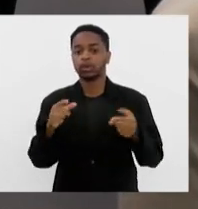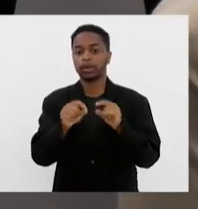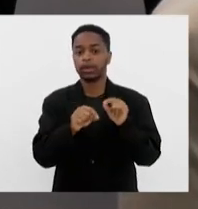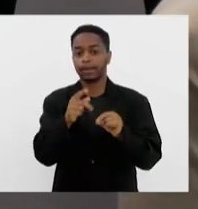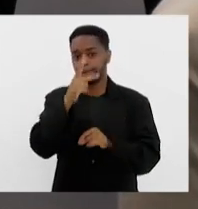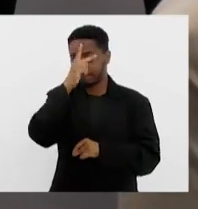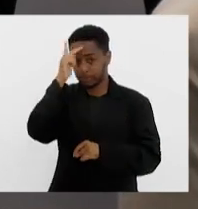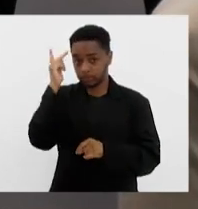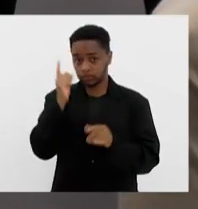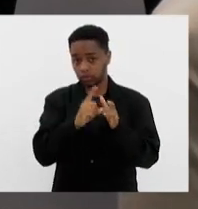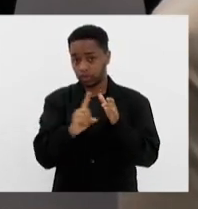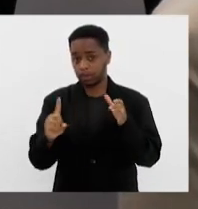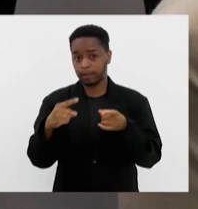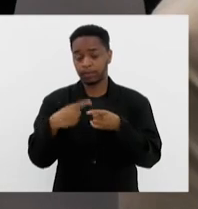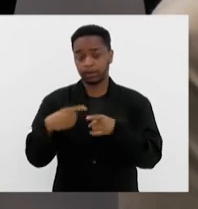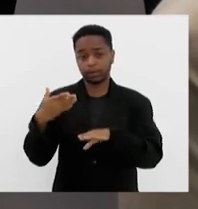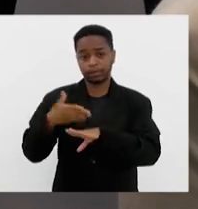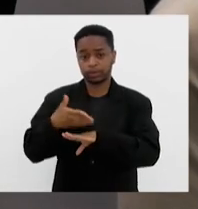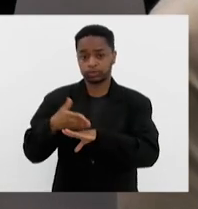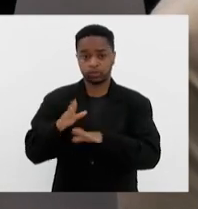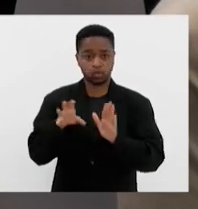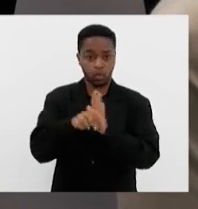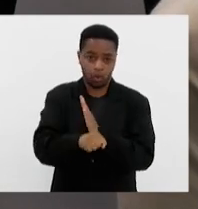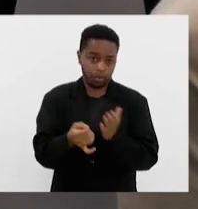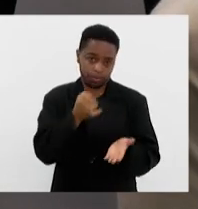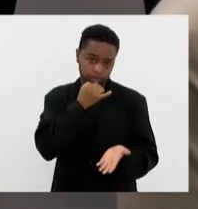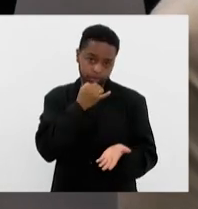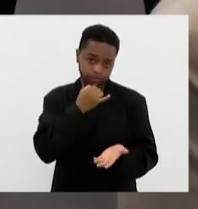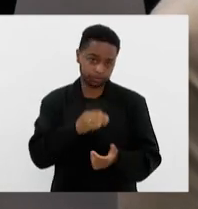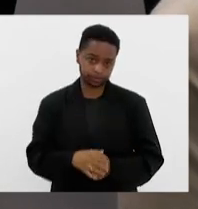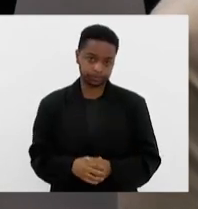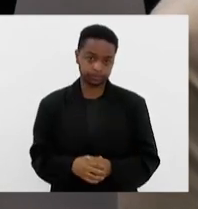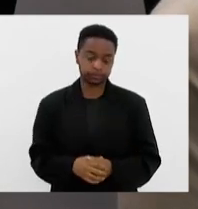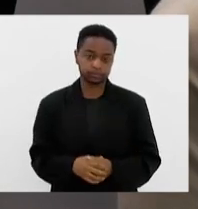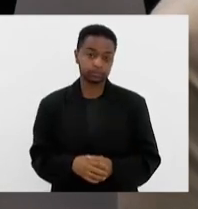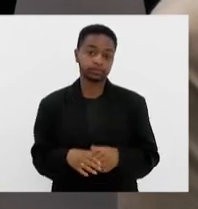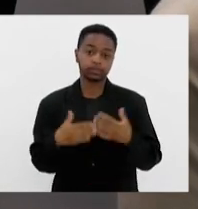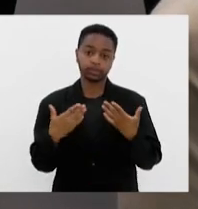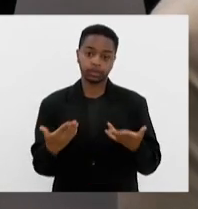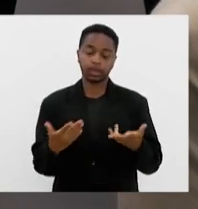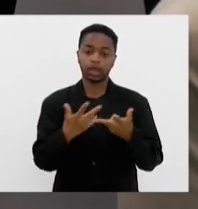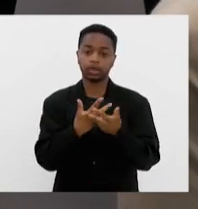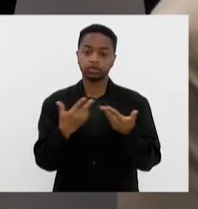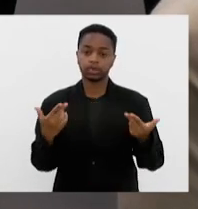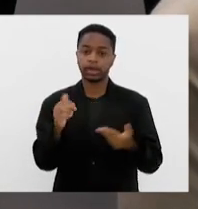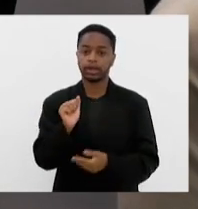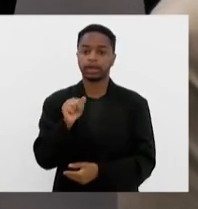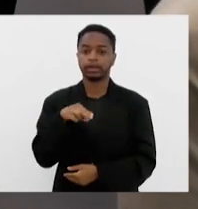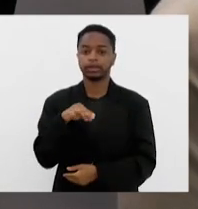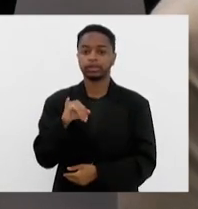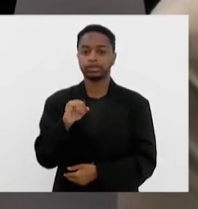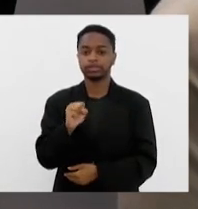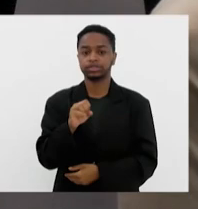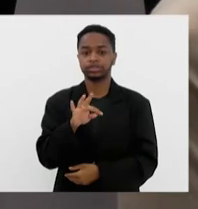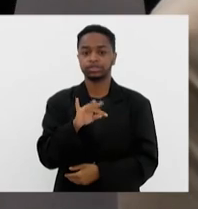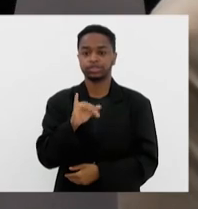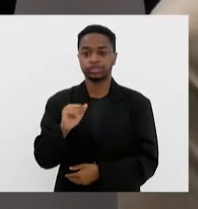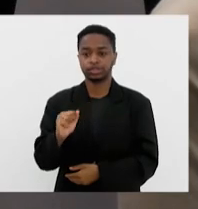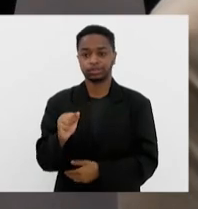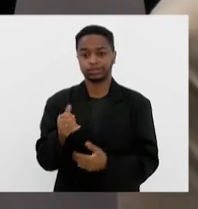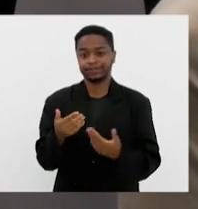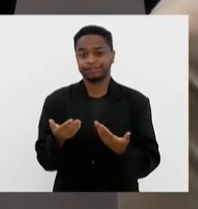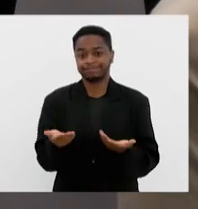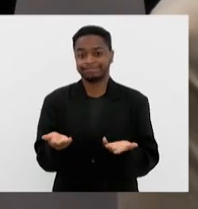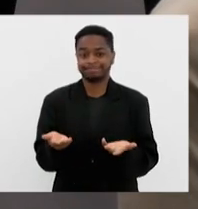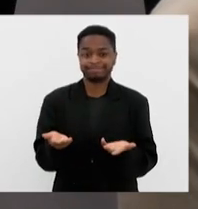porque participou de um latrocínio, enfim. Então, essas coisas de anistia vaga, genérica, né?